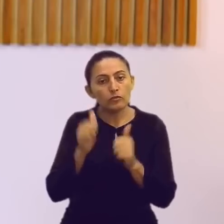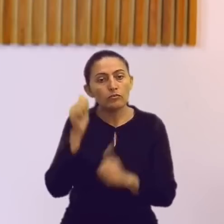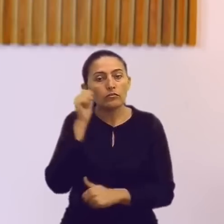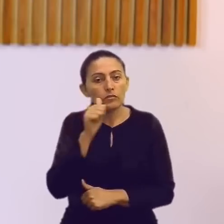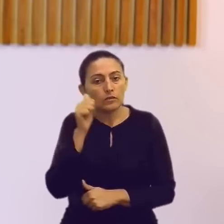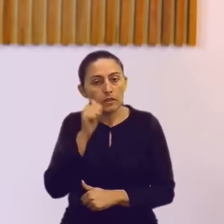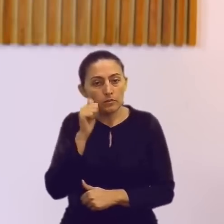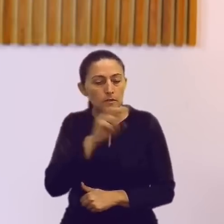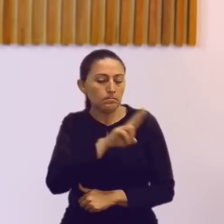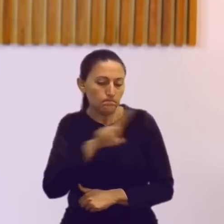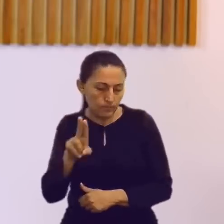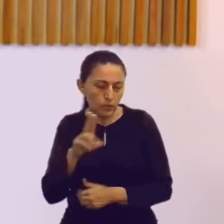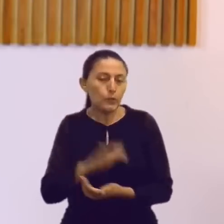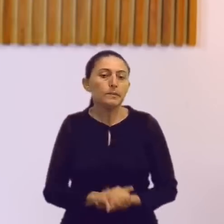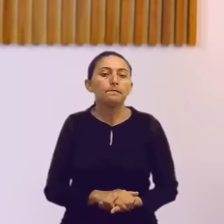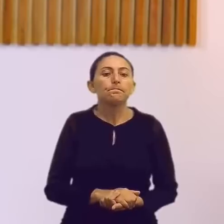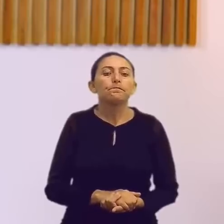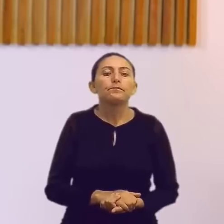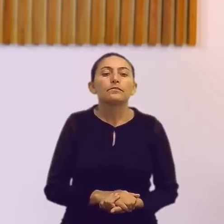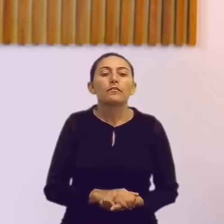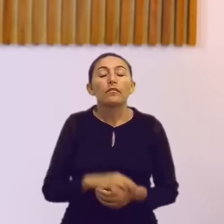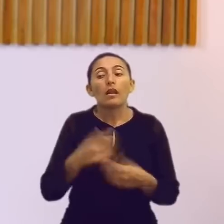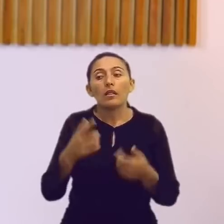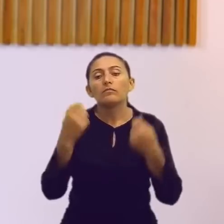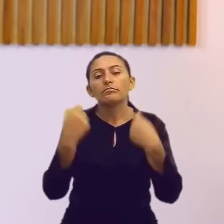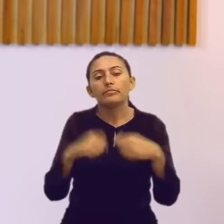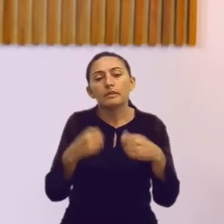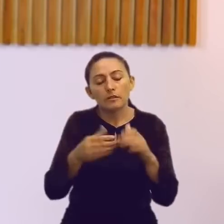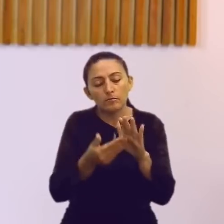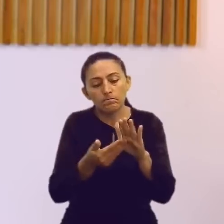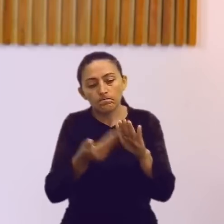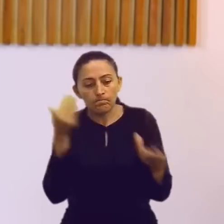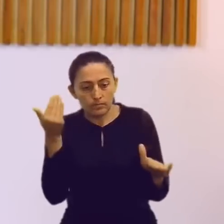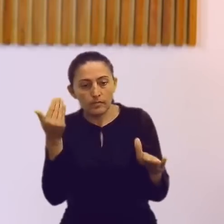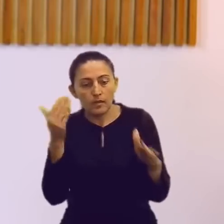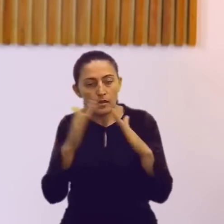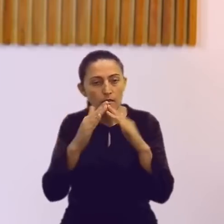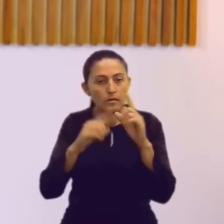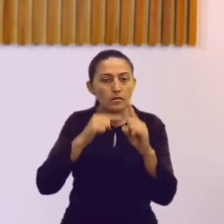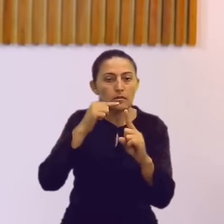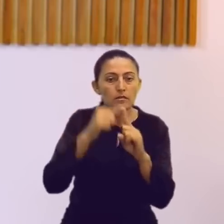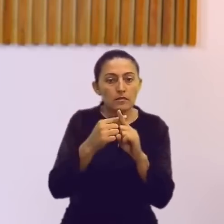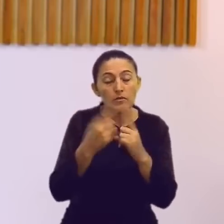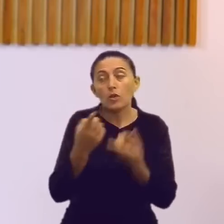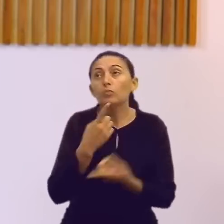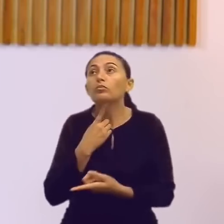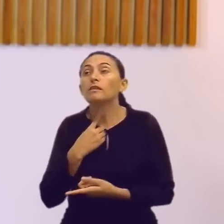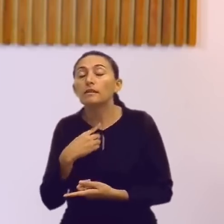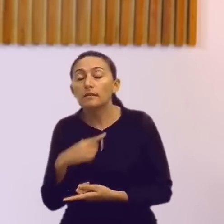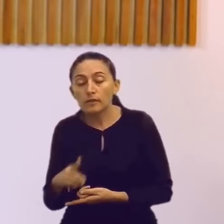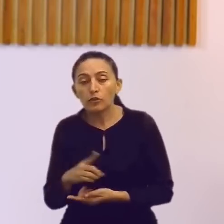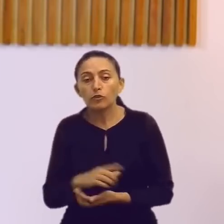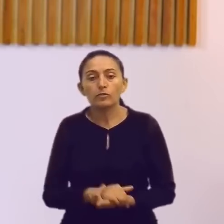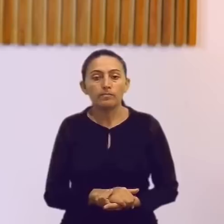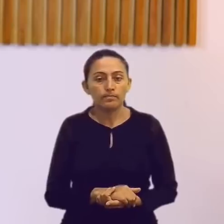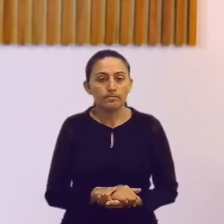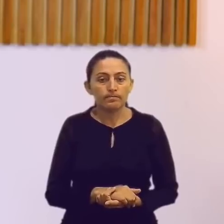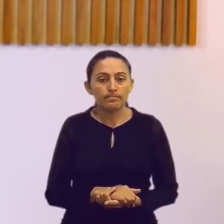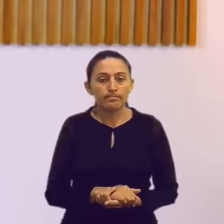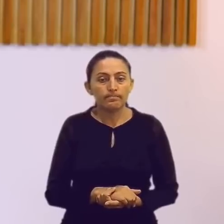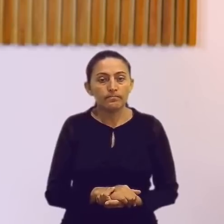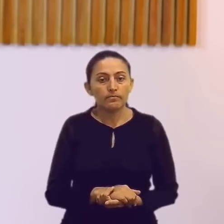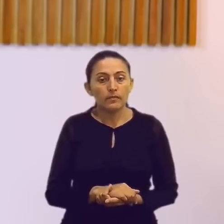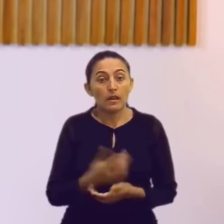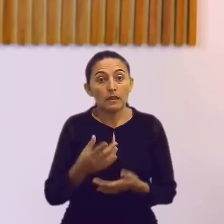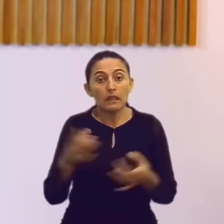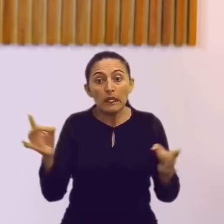fulana. Ela precisa ser desligada da igreja. Esse é o seu desejo. E antes que ele